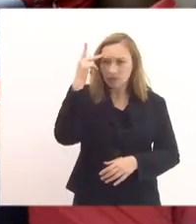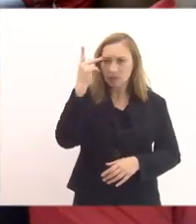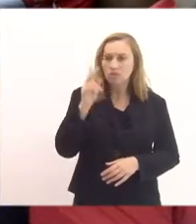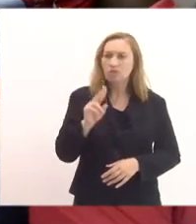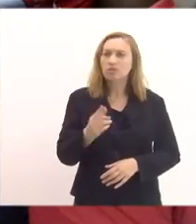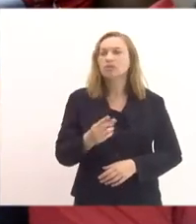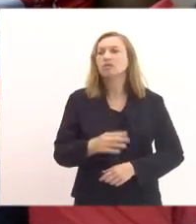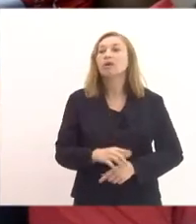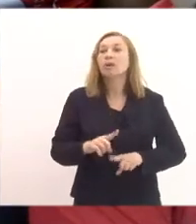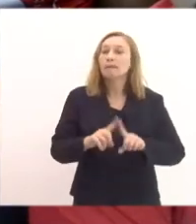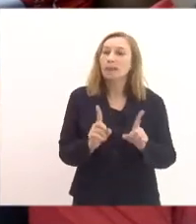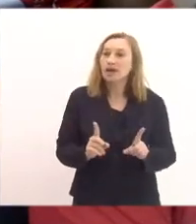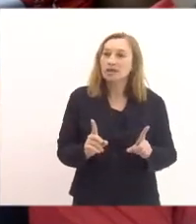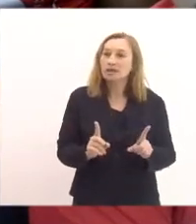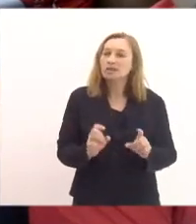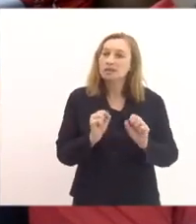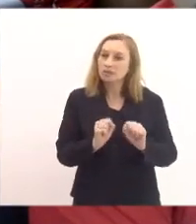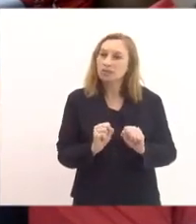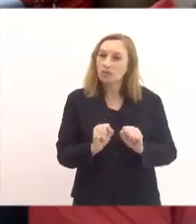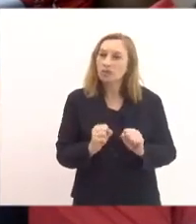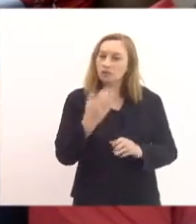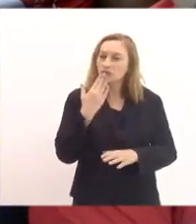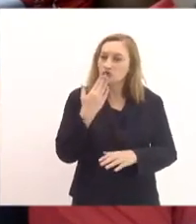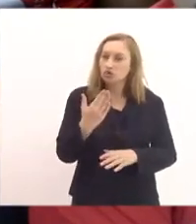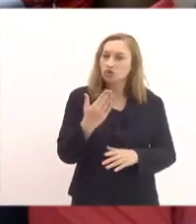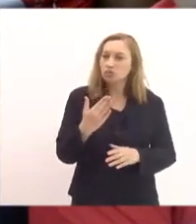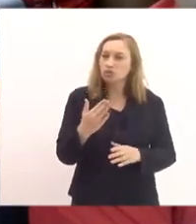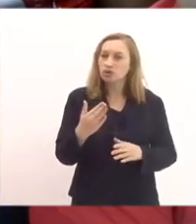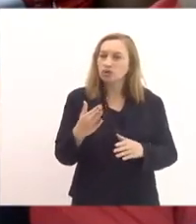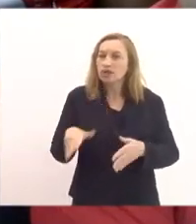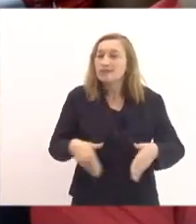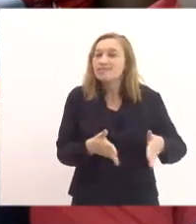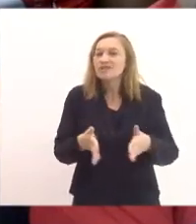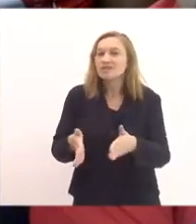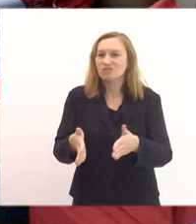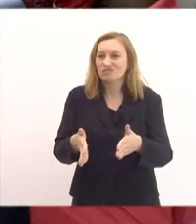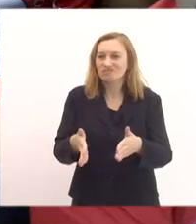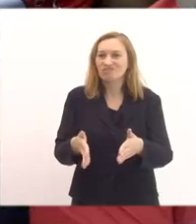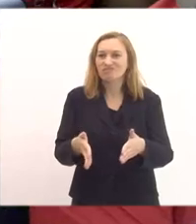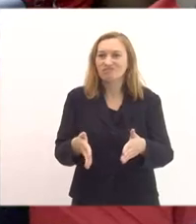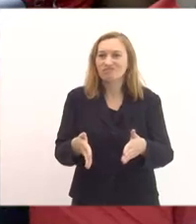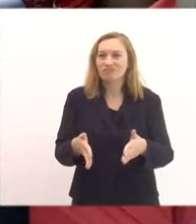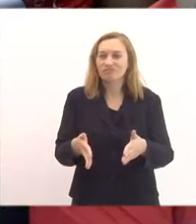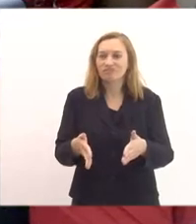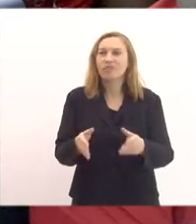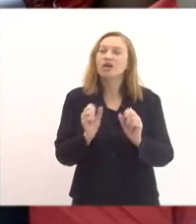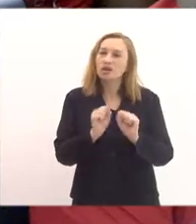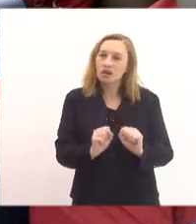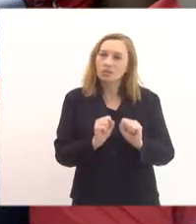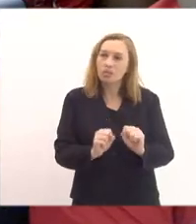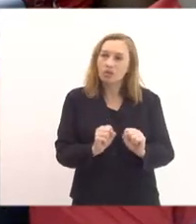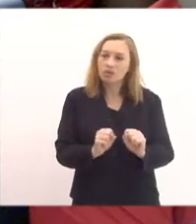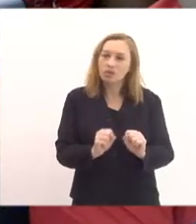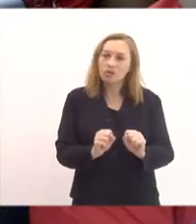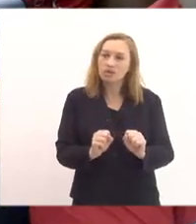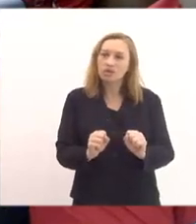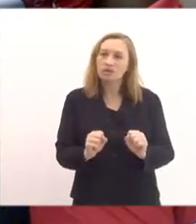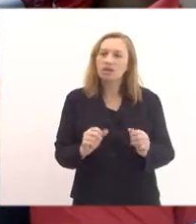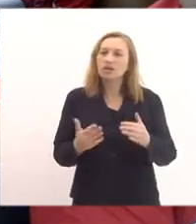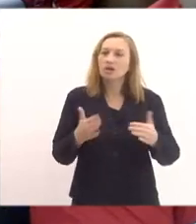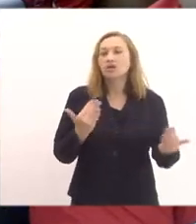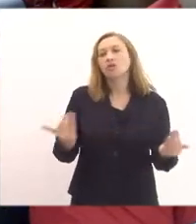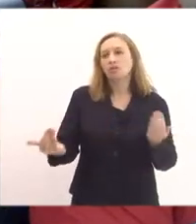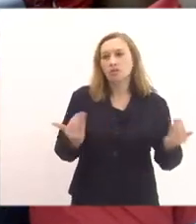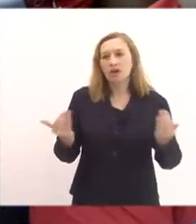candidato, mas que talvez possa dar algum tipo de norte, algum tipo de sensação do que possa estar sendo, comparando a listagem